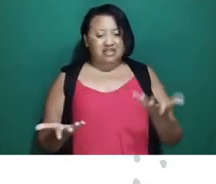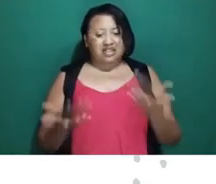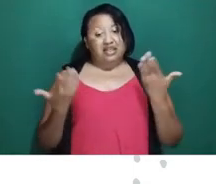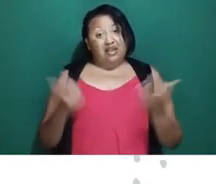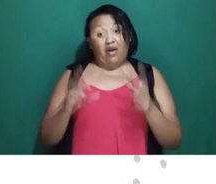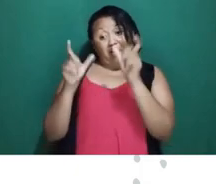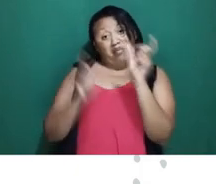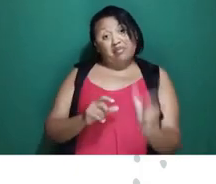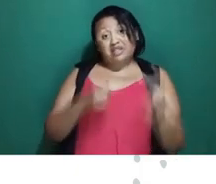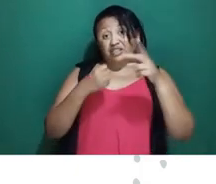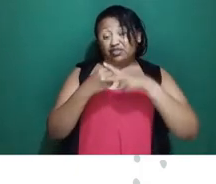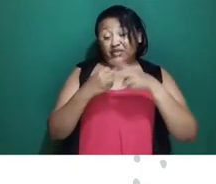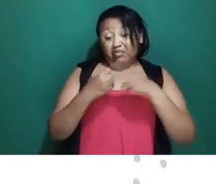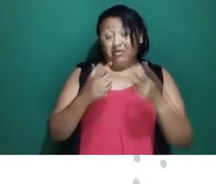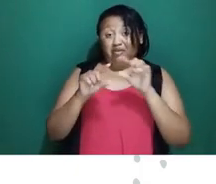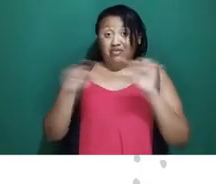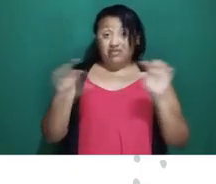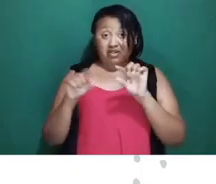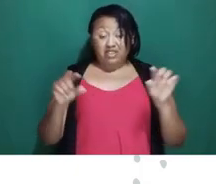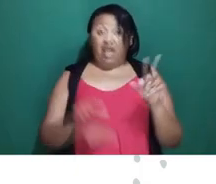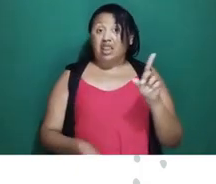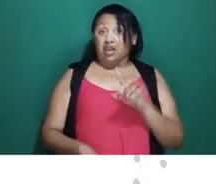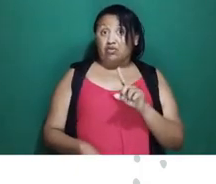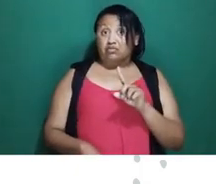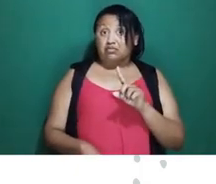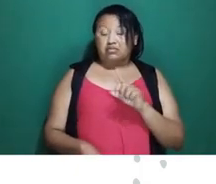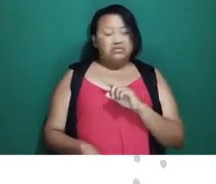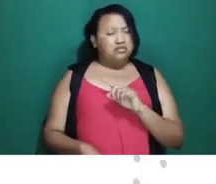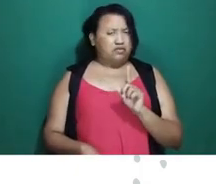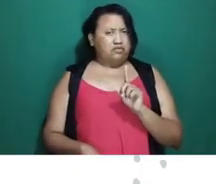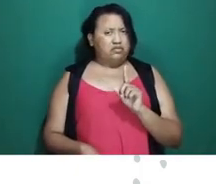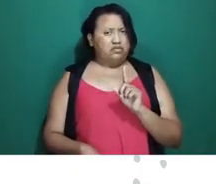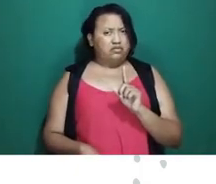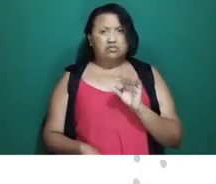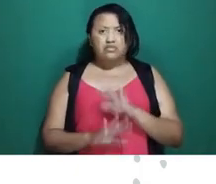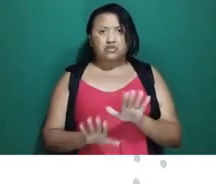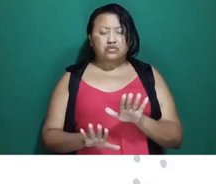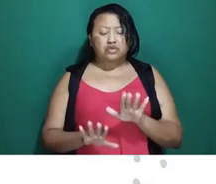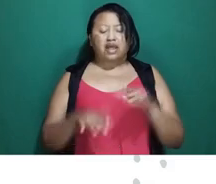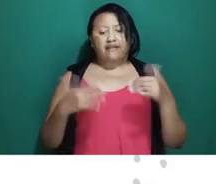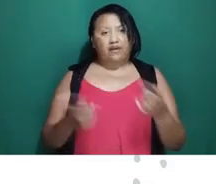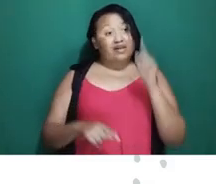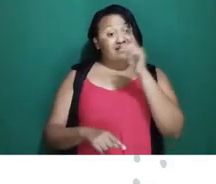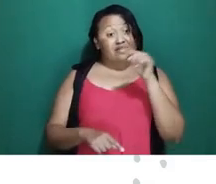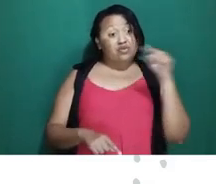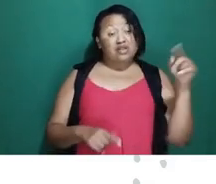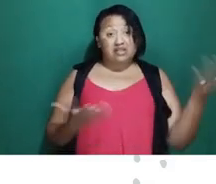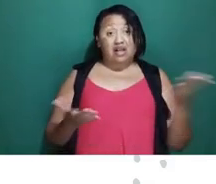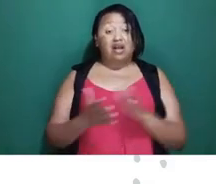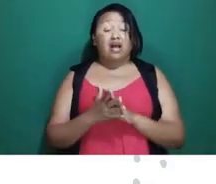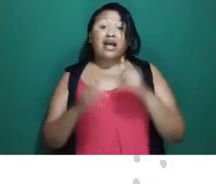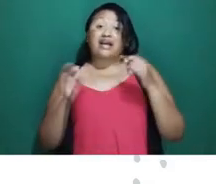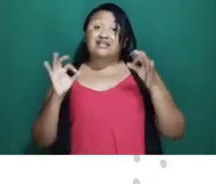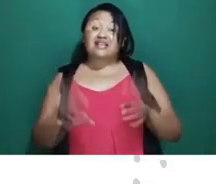um destaque uma mensagem objetiva não é não em relação à acentuação gráfica dessas palavras é correto